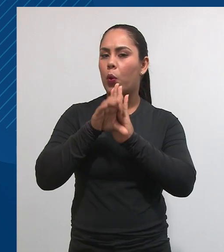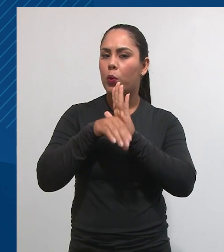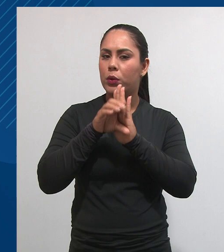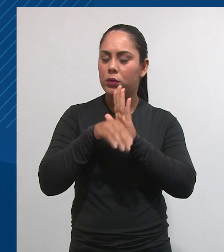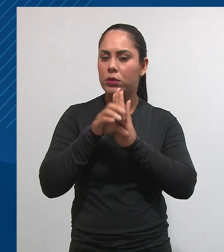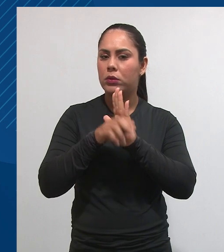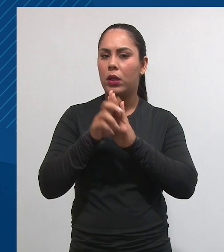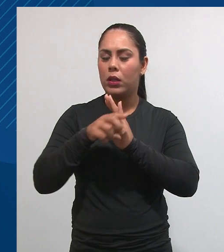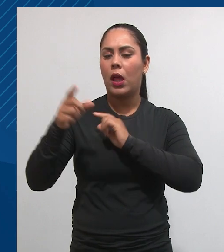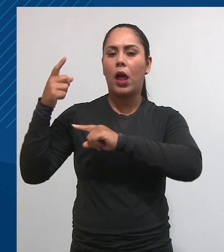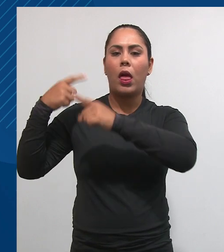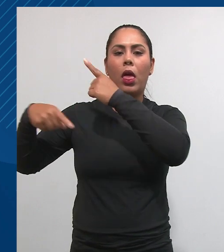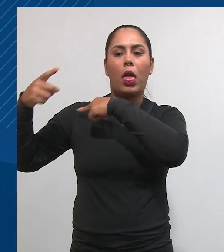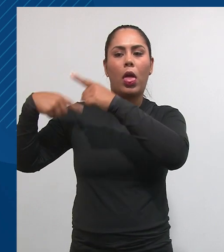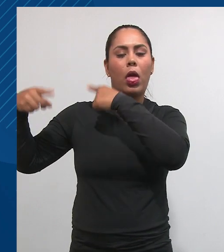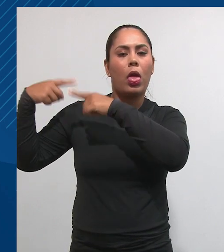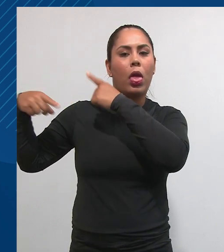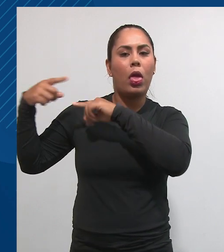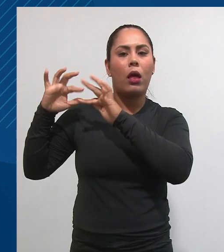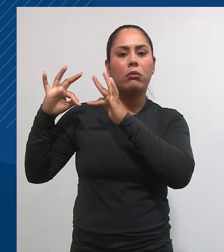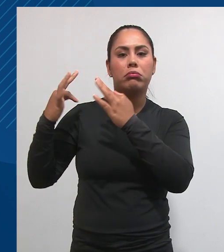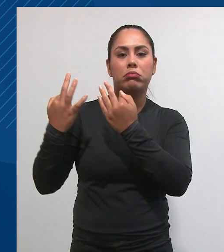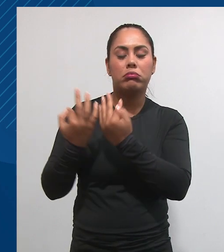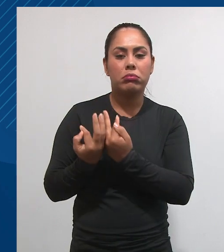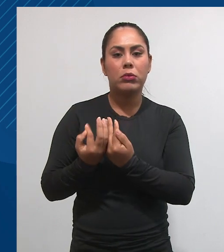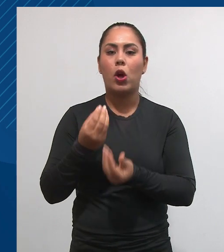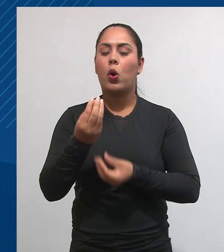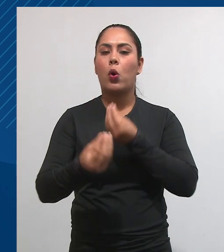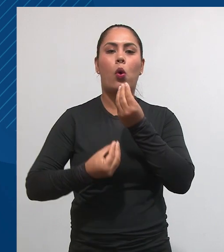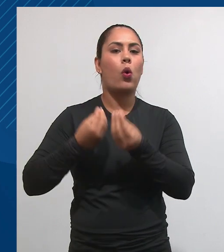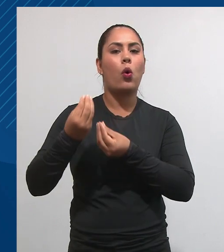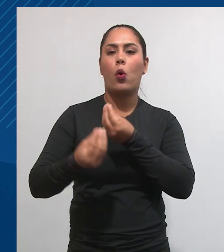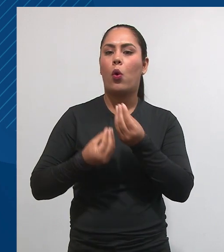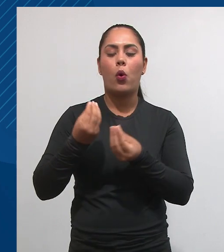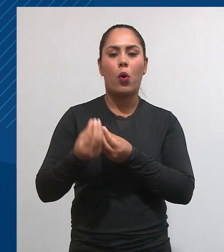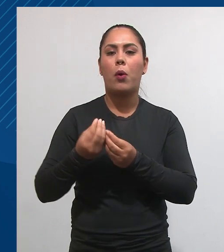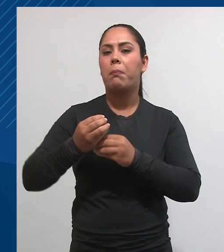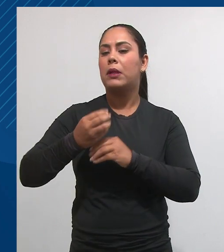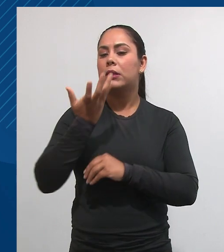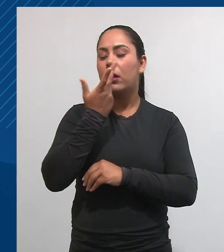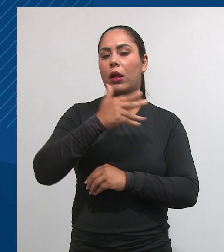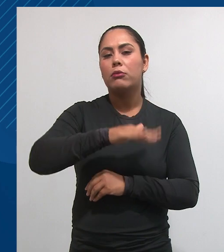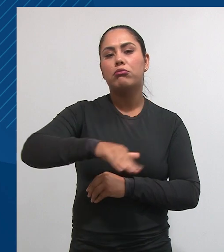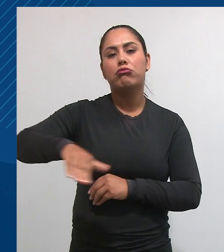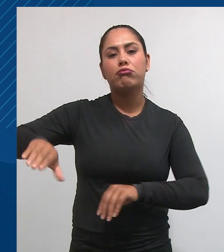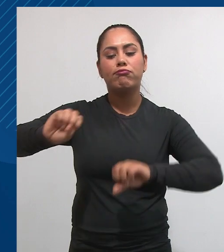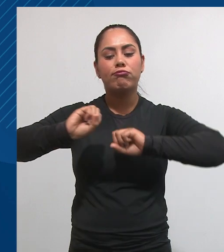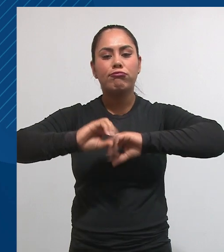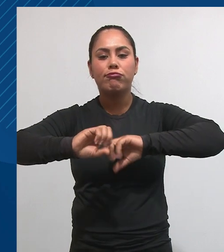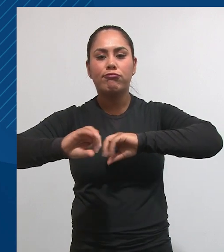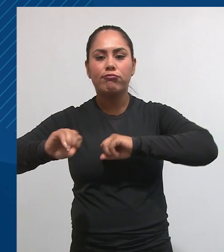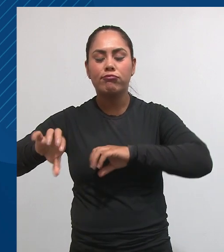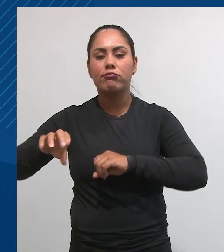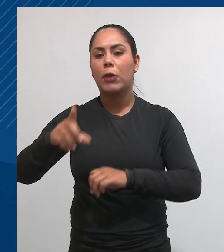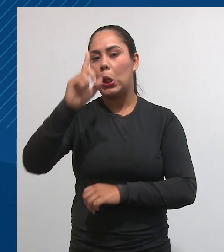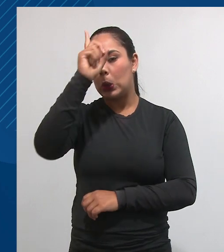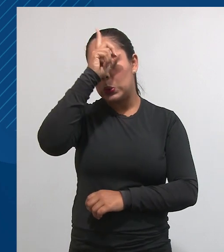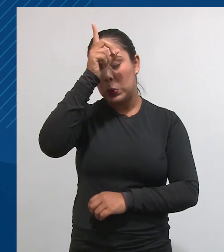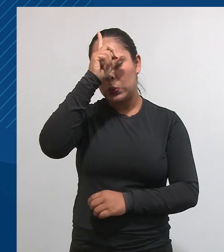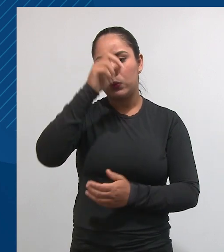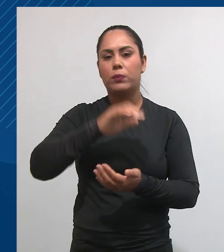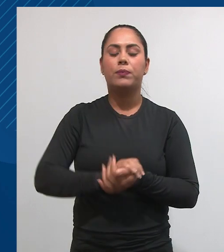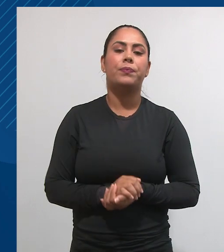de ancestralidade? Como é que são educadas as crianças, né, e os adultos